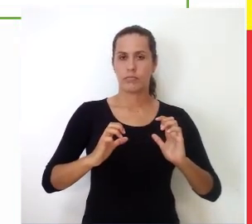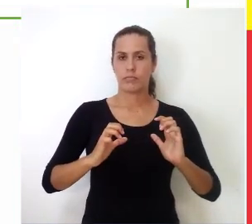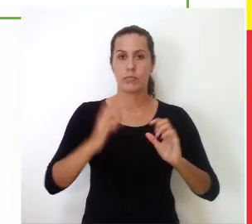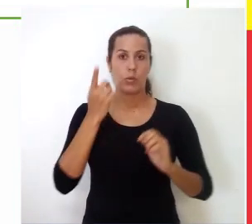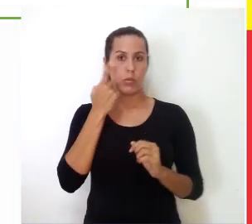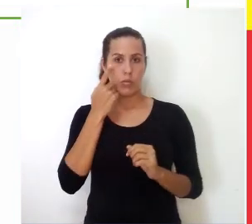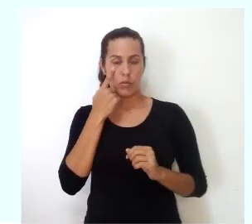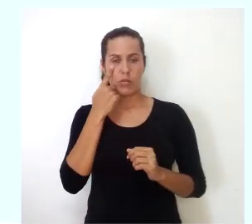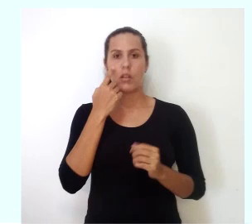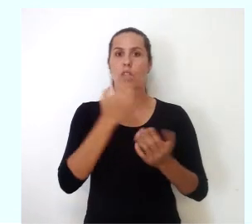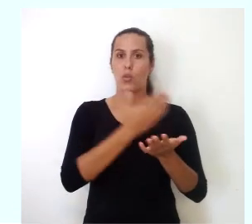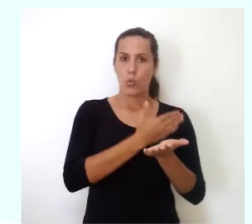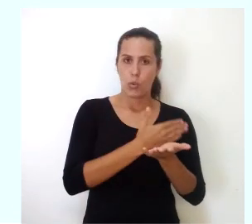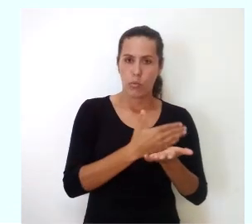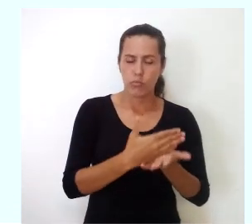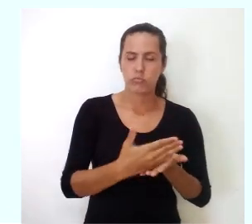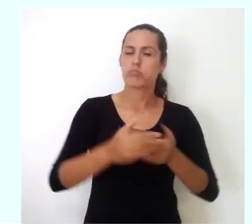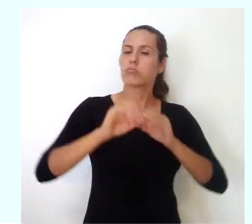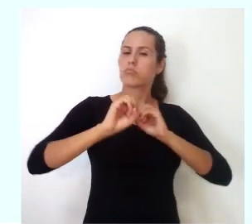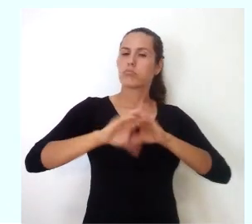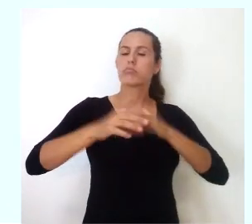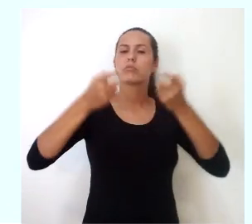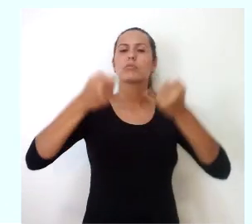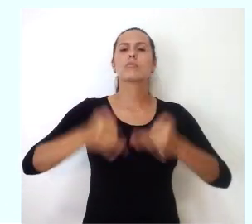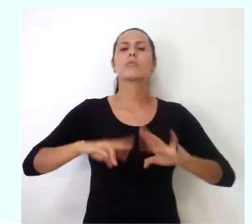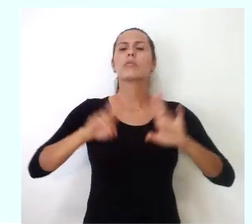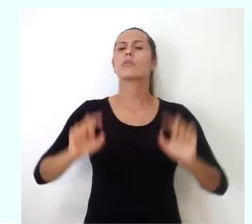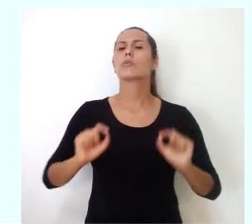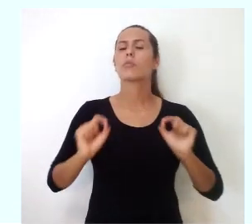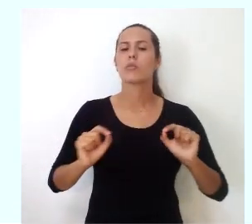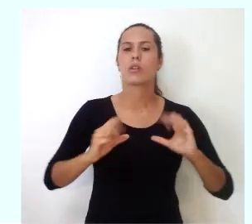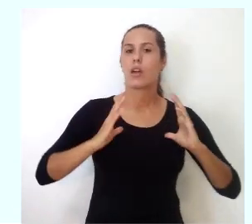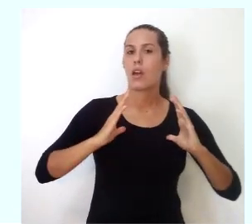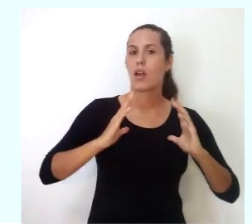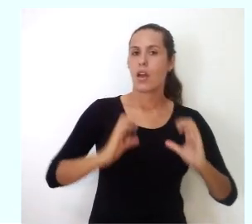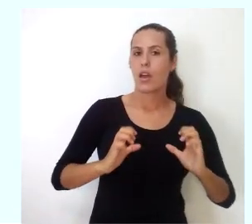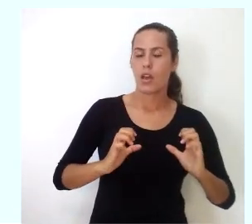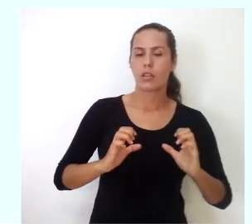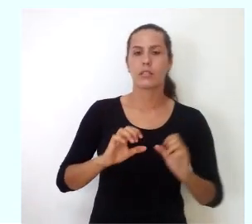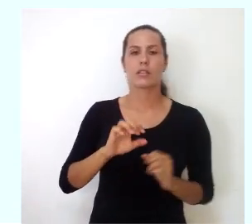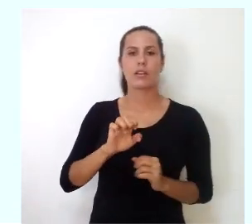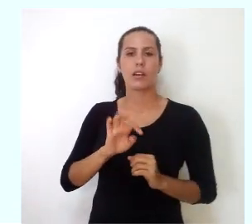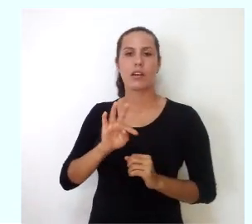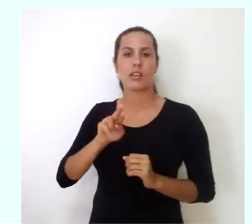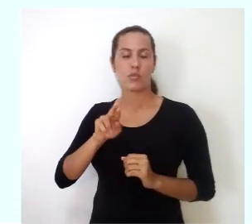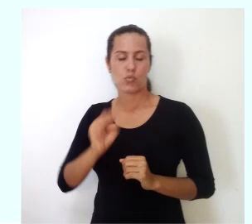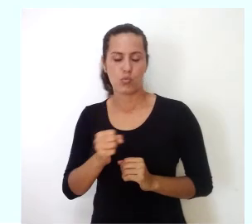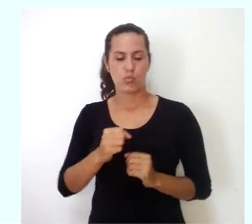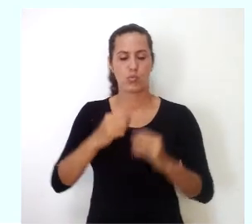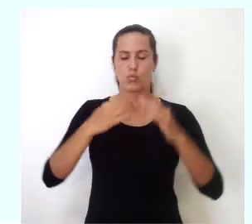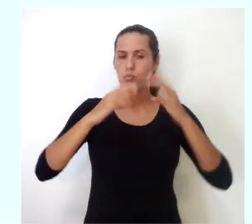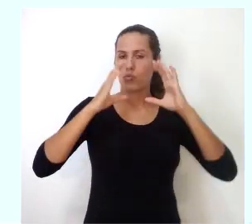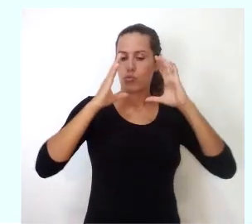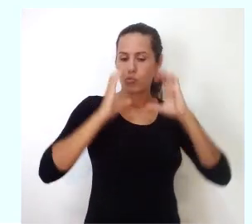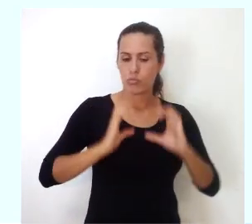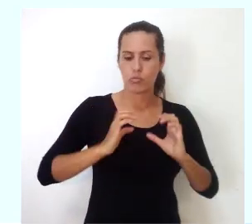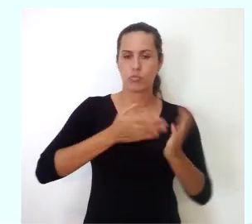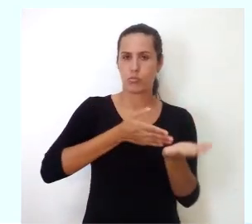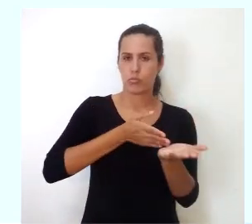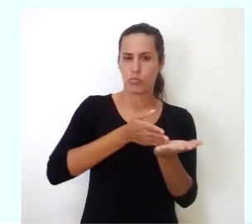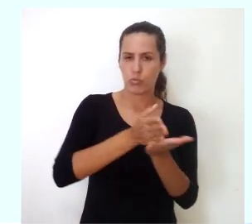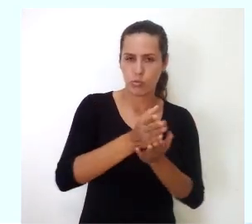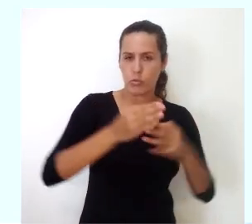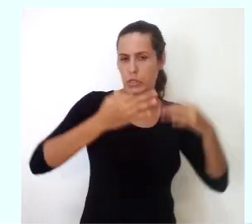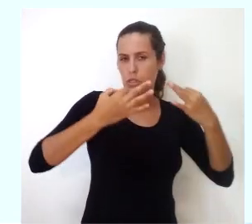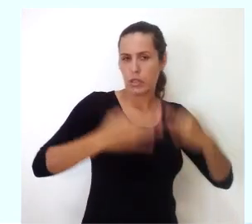que desde o início eu estou falando a vocês a questão de que ética, ethos, conduta, a questão moral,